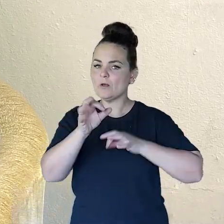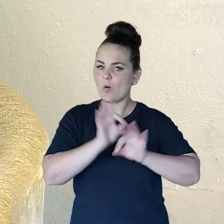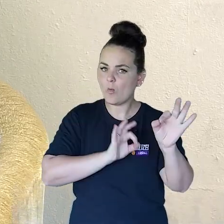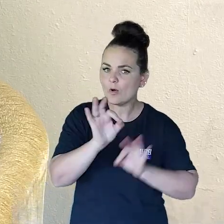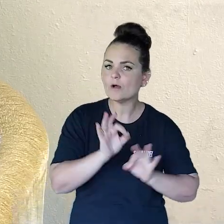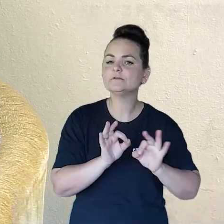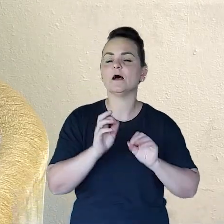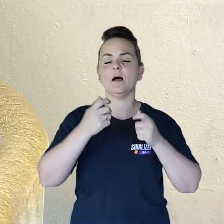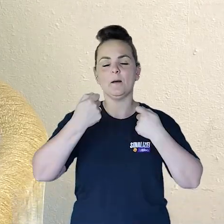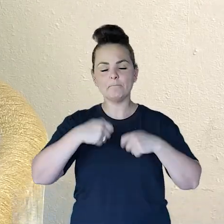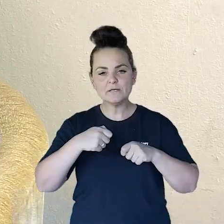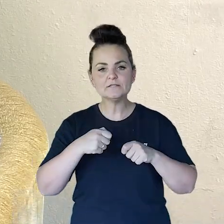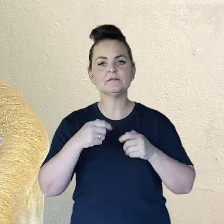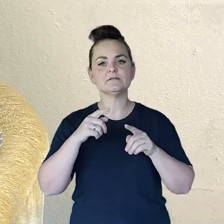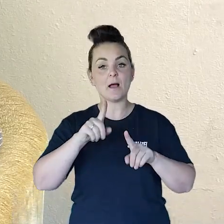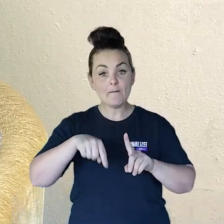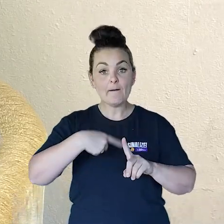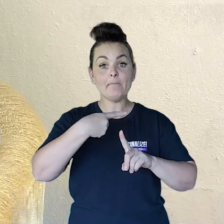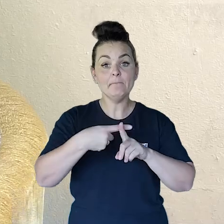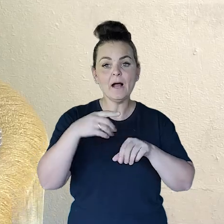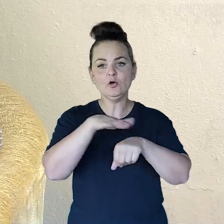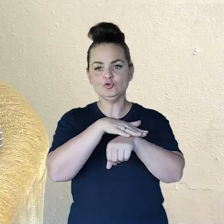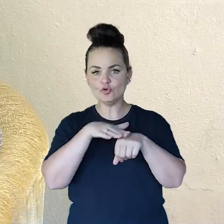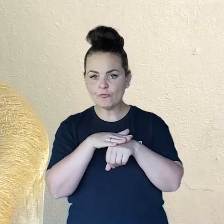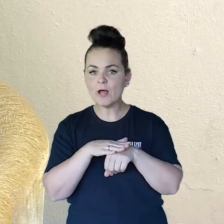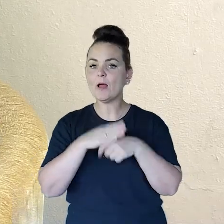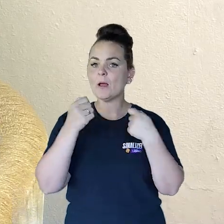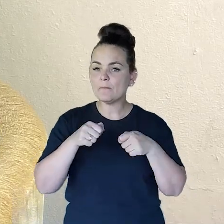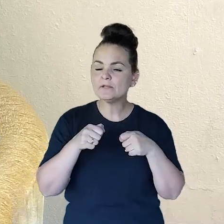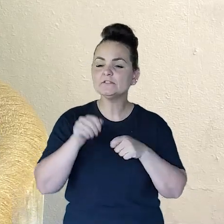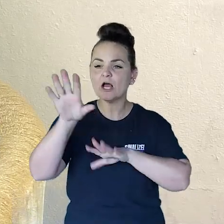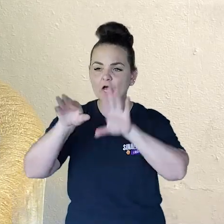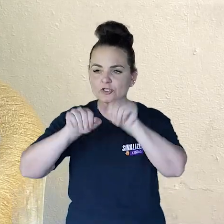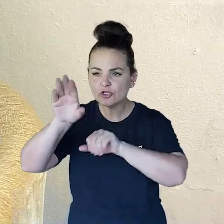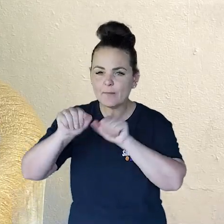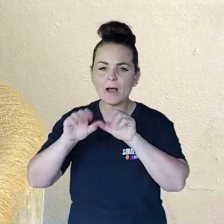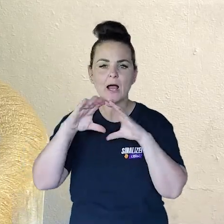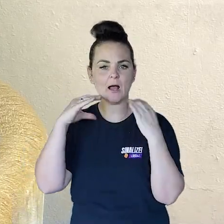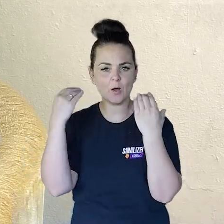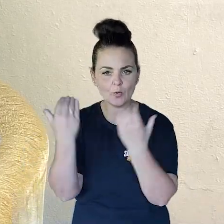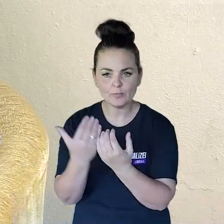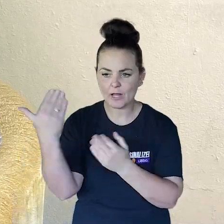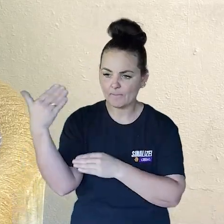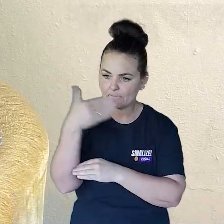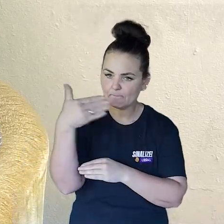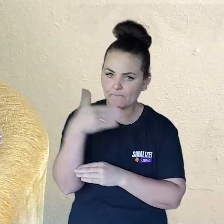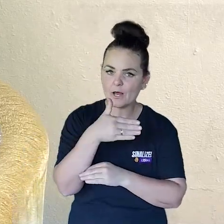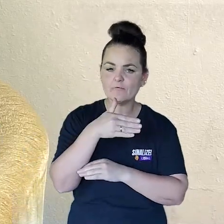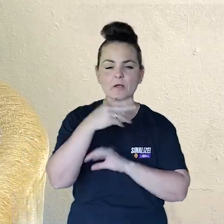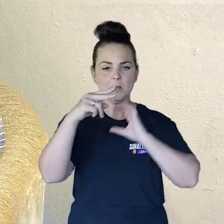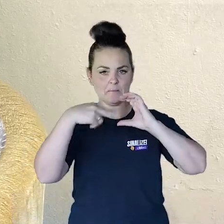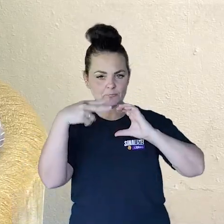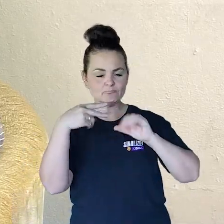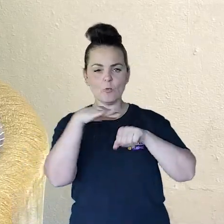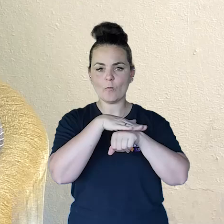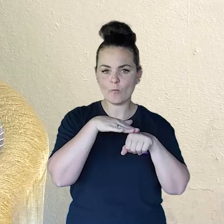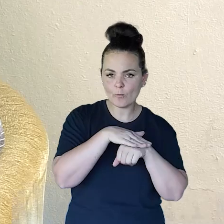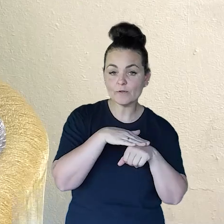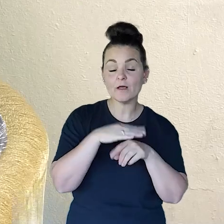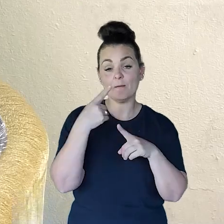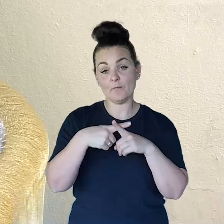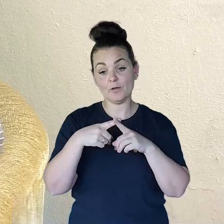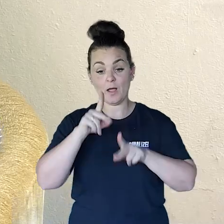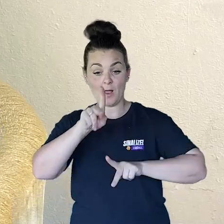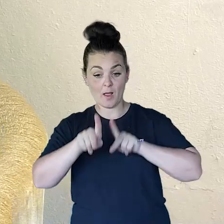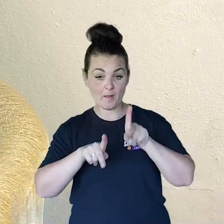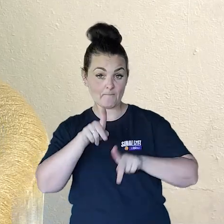para esses aspectos, chamar a população a participar destes debates, porque, querendo ou não, a população é que está no